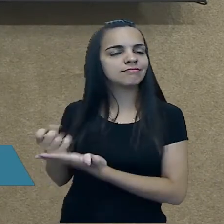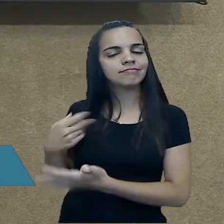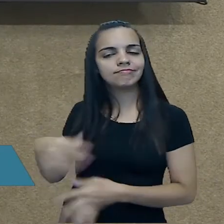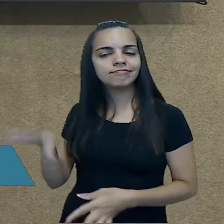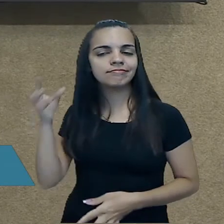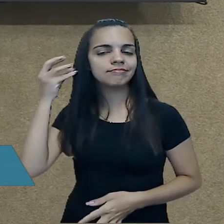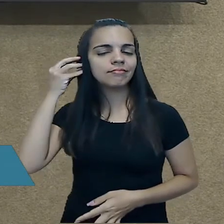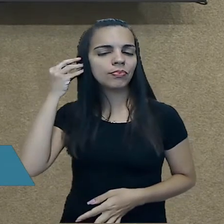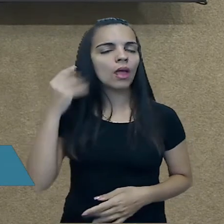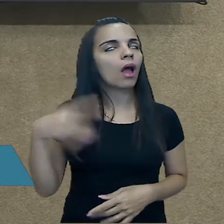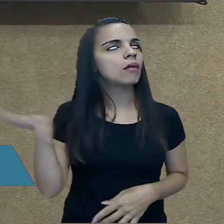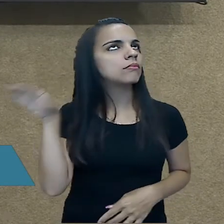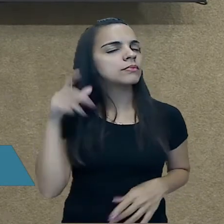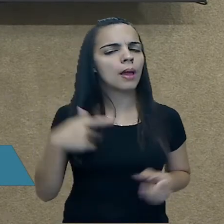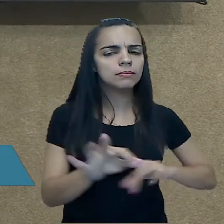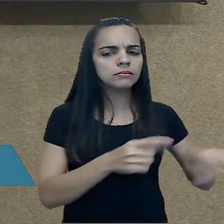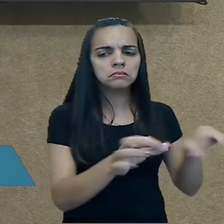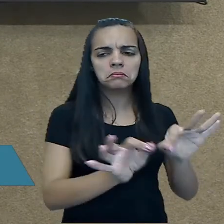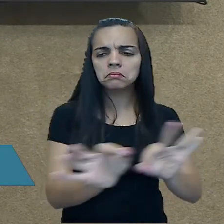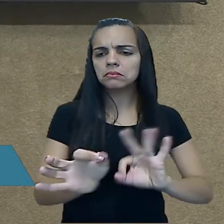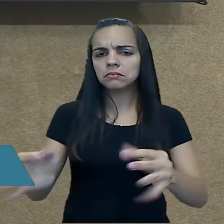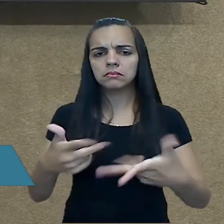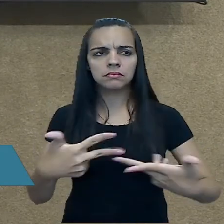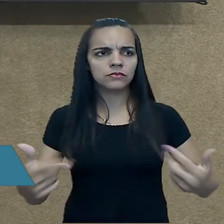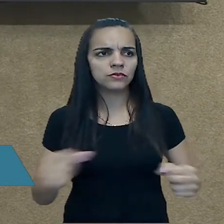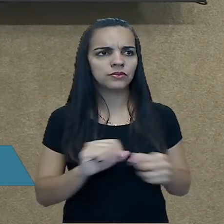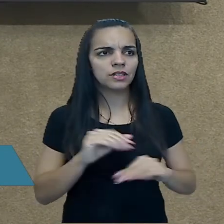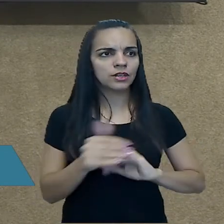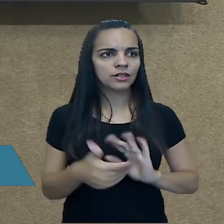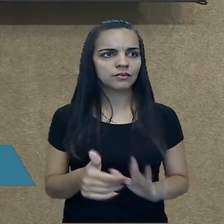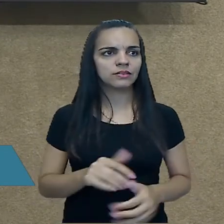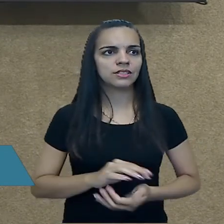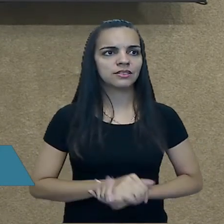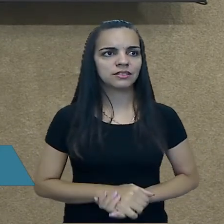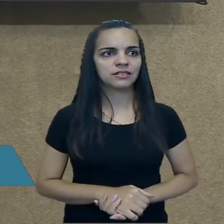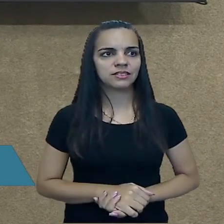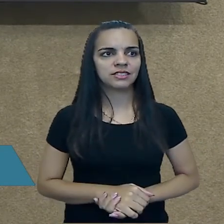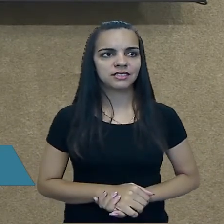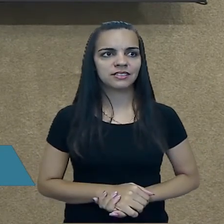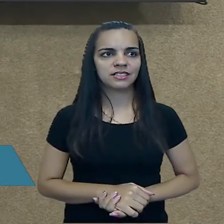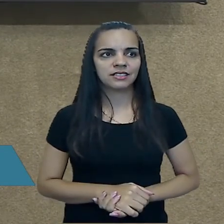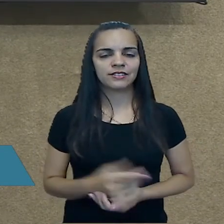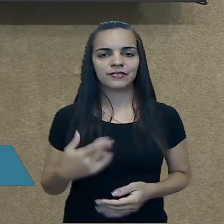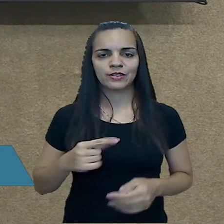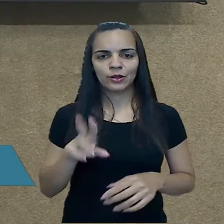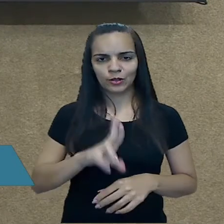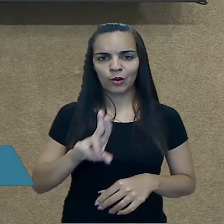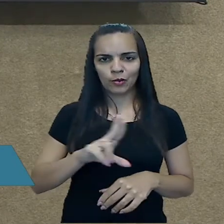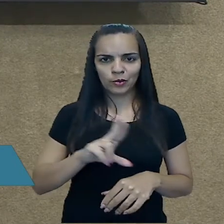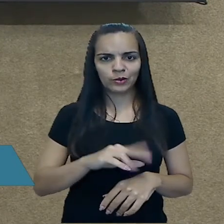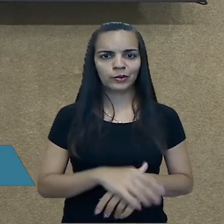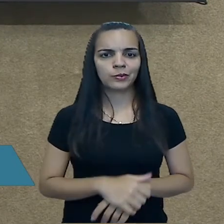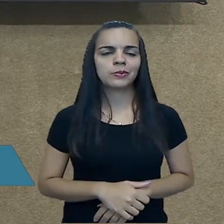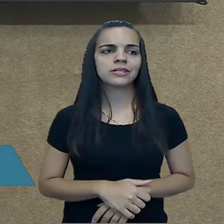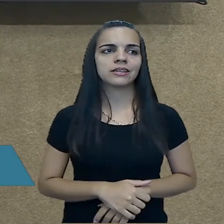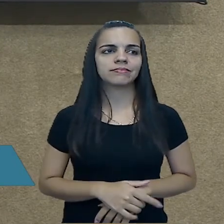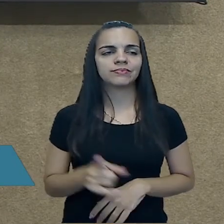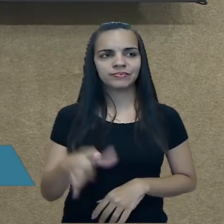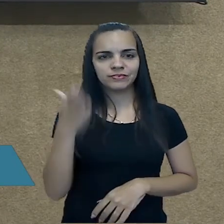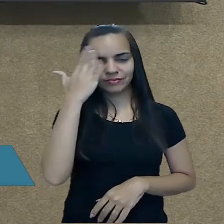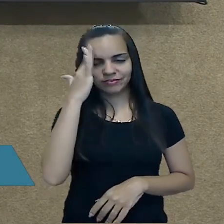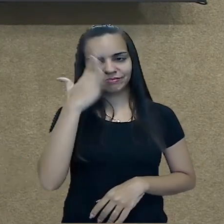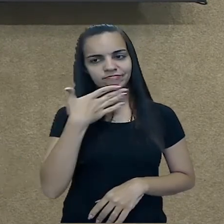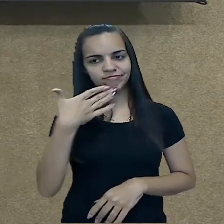banho. Fica a dica e aproveite. Faça o convite, ó. Ouça conteúdos educativos, amplie seus